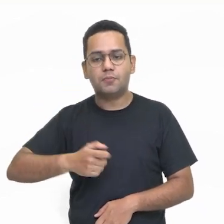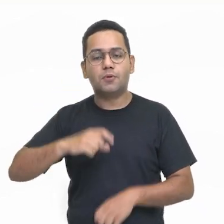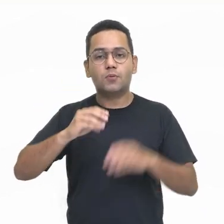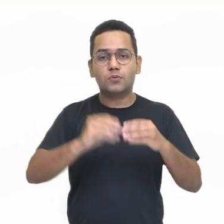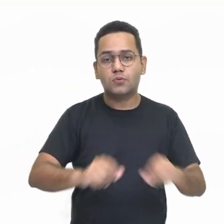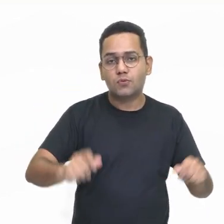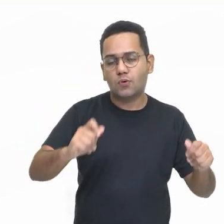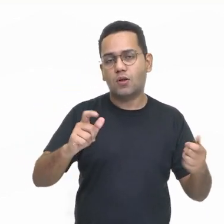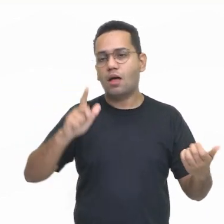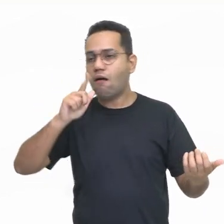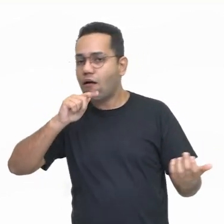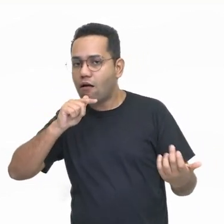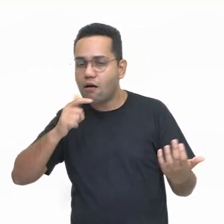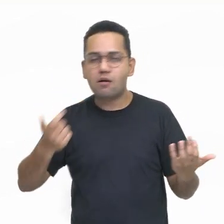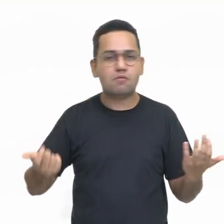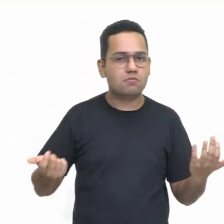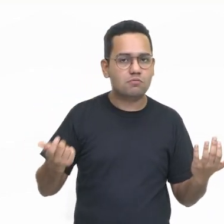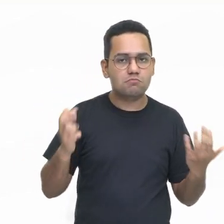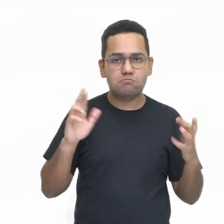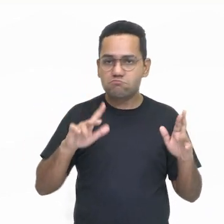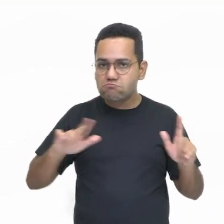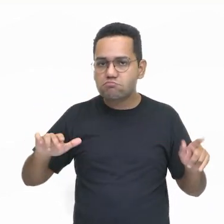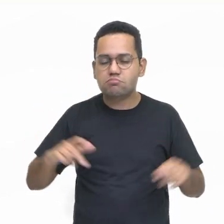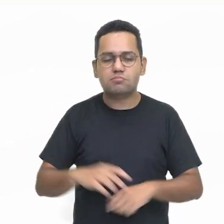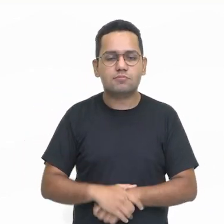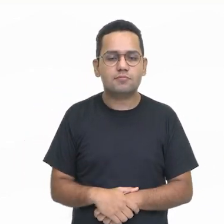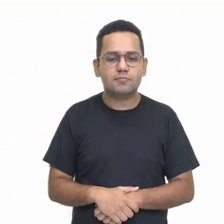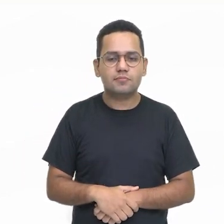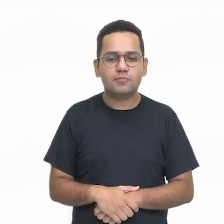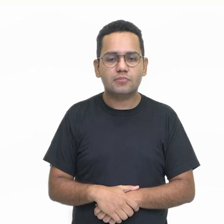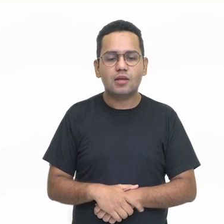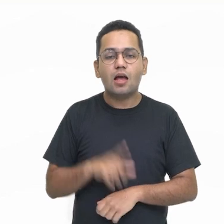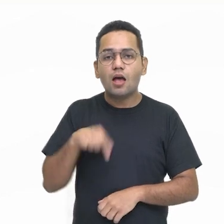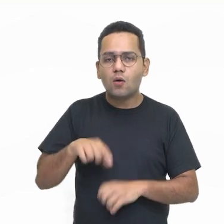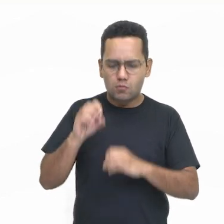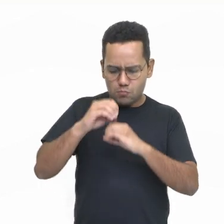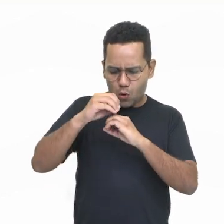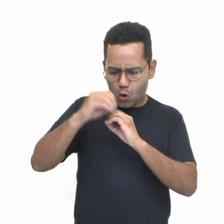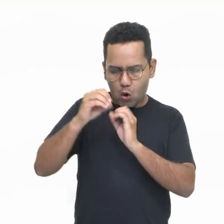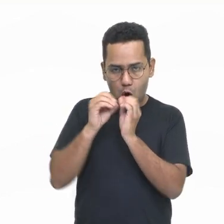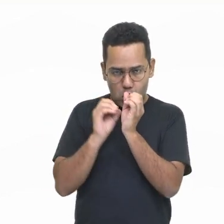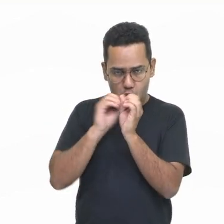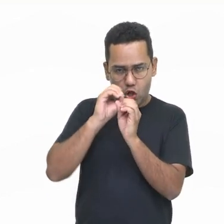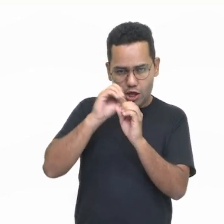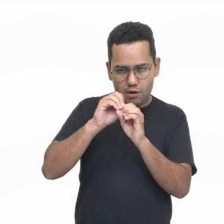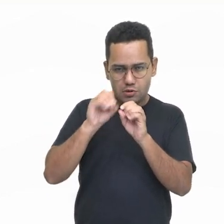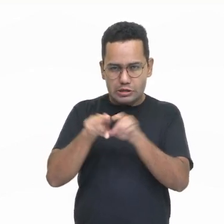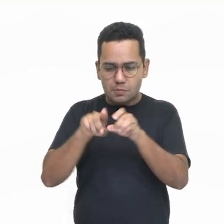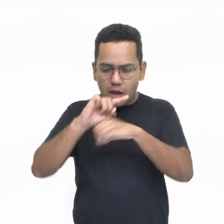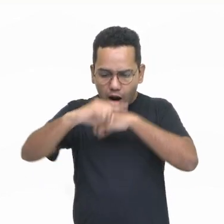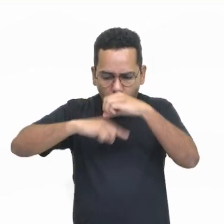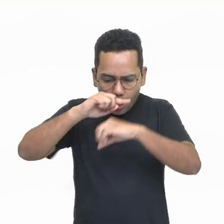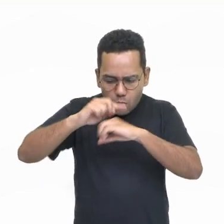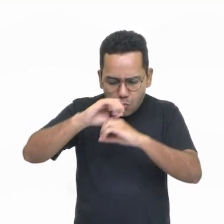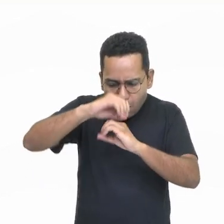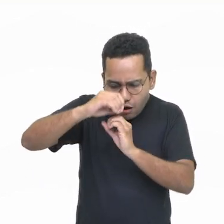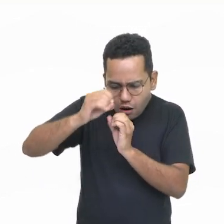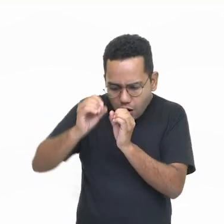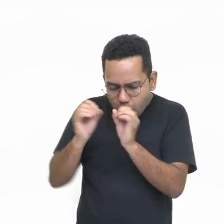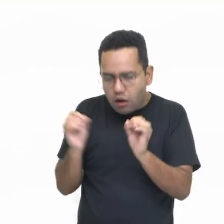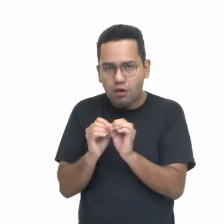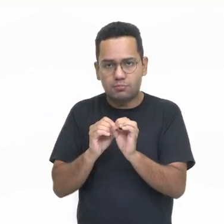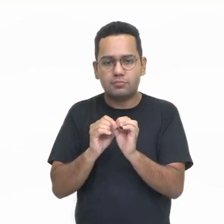solo a água como um conjunto de moléculas e um conjunto de átomos então nós